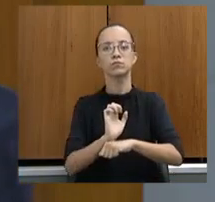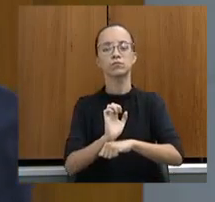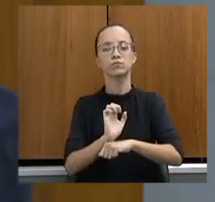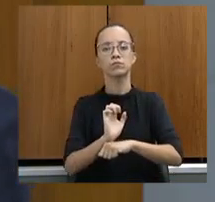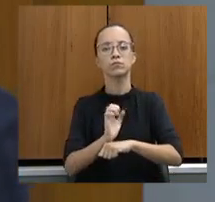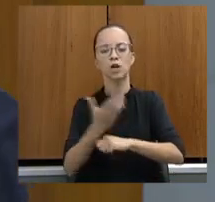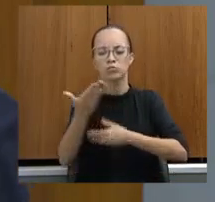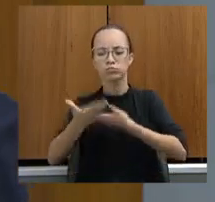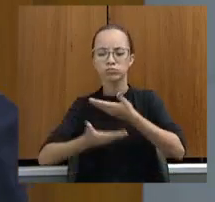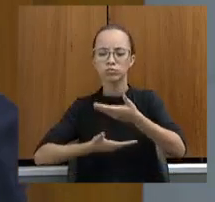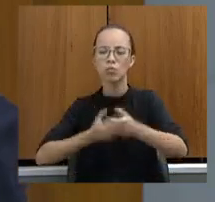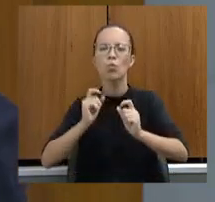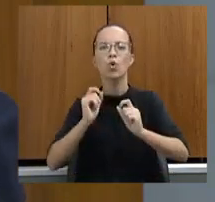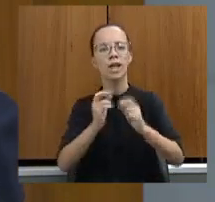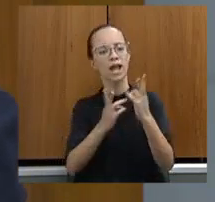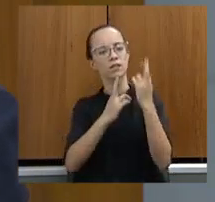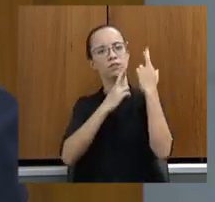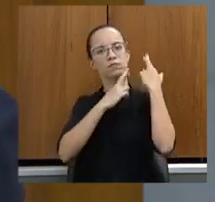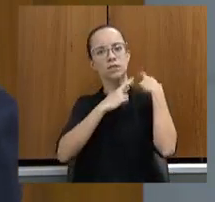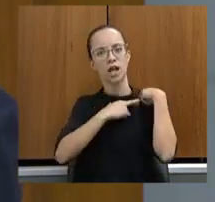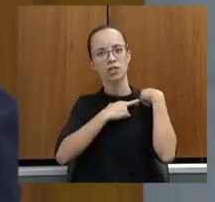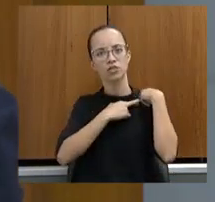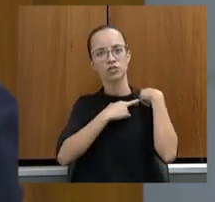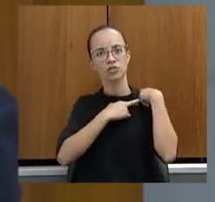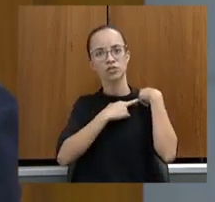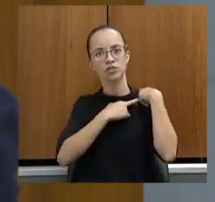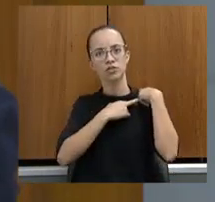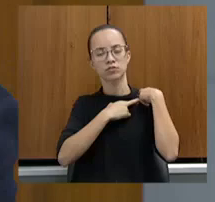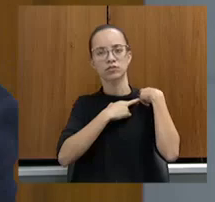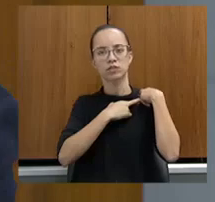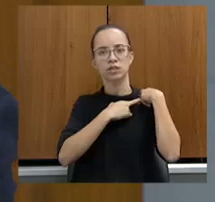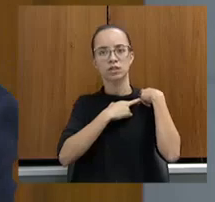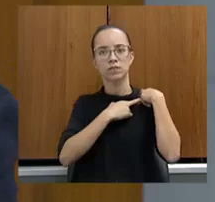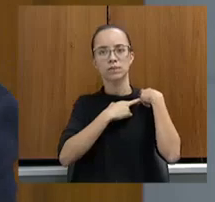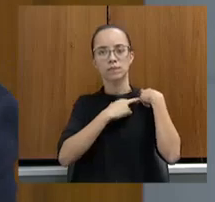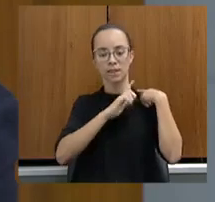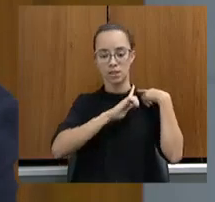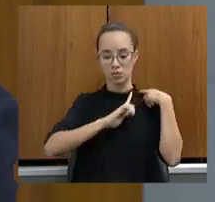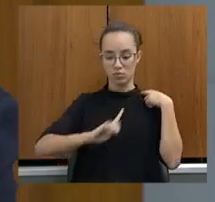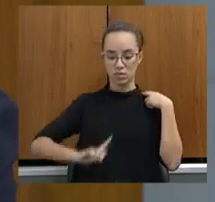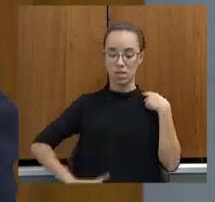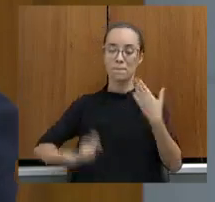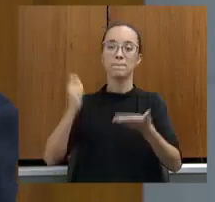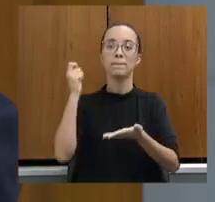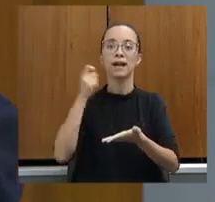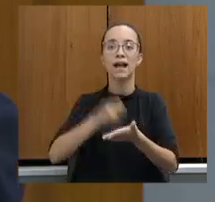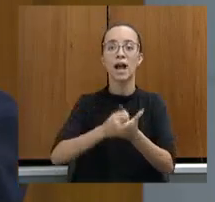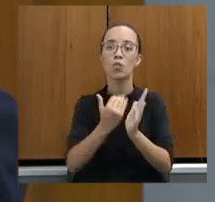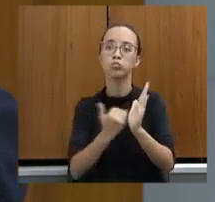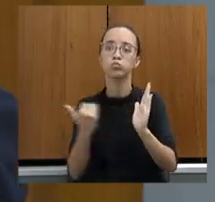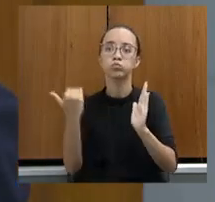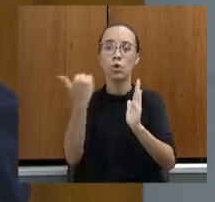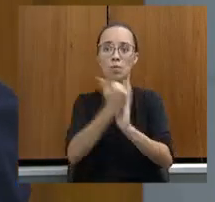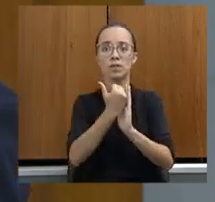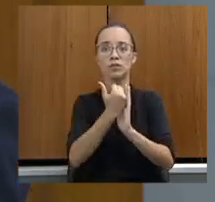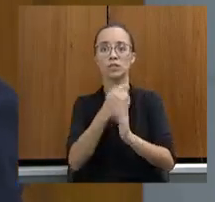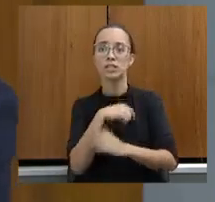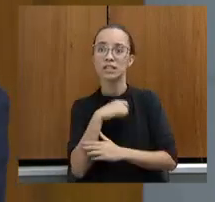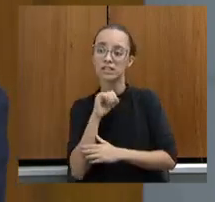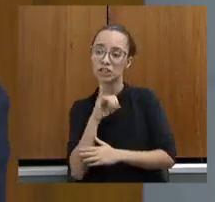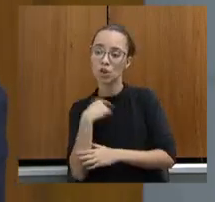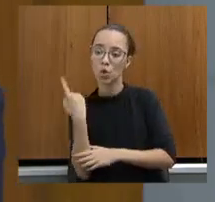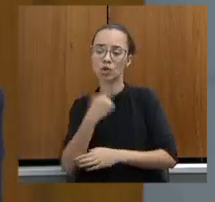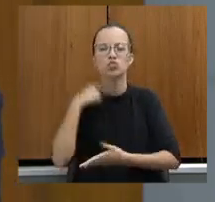partilharmos a responsabilidade da o governo a condição de pagar os aumentos isso nós cobramos do governo